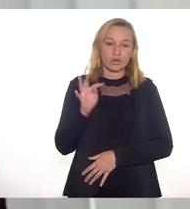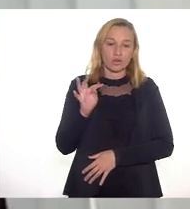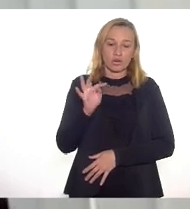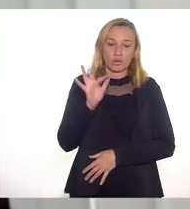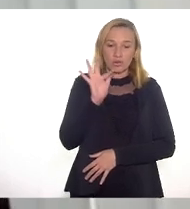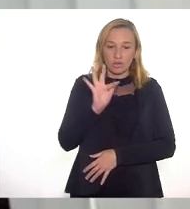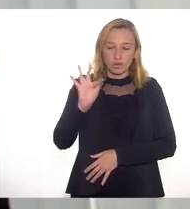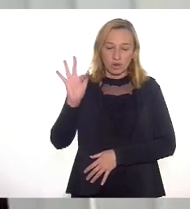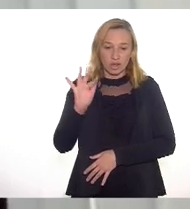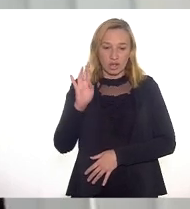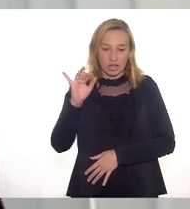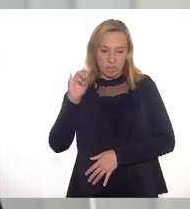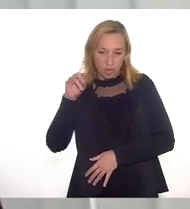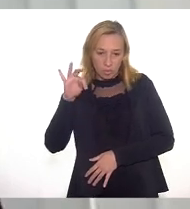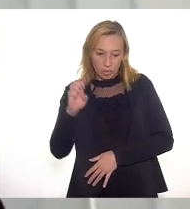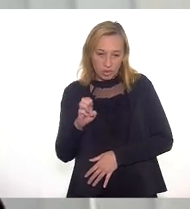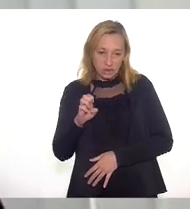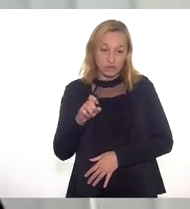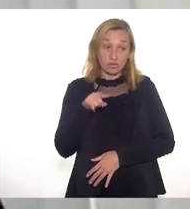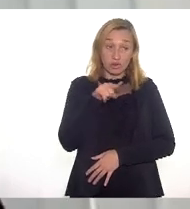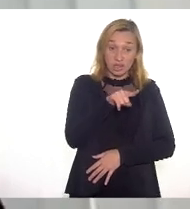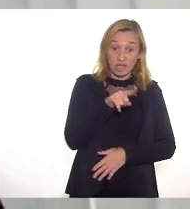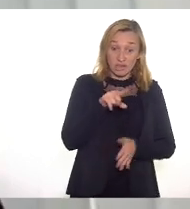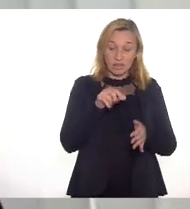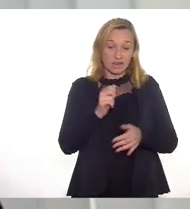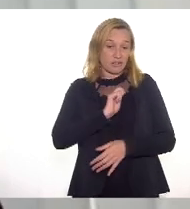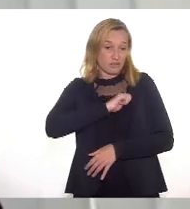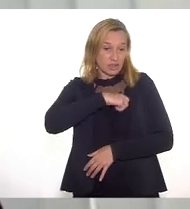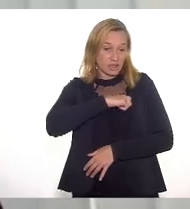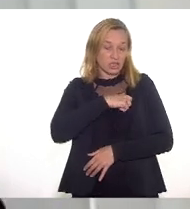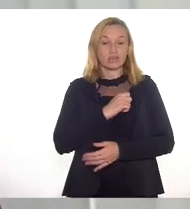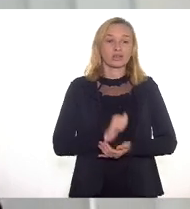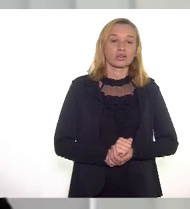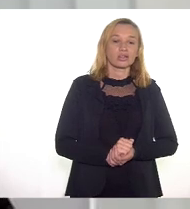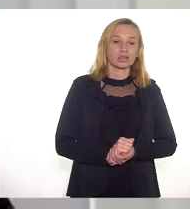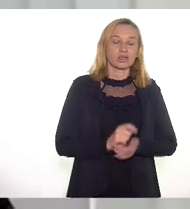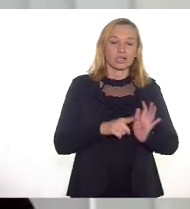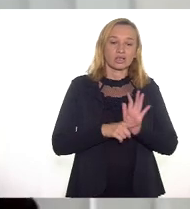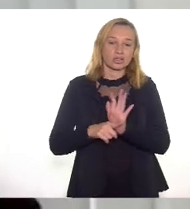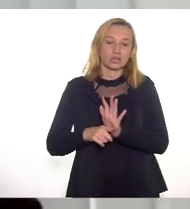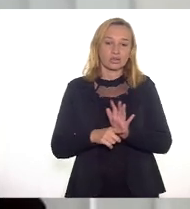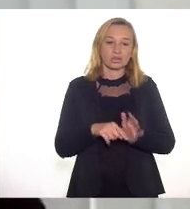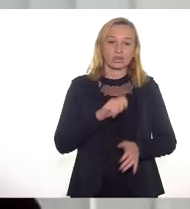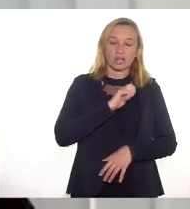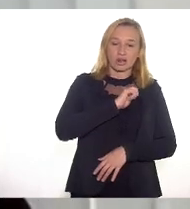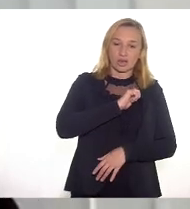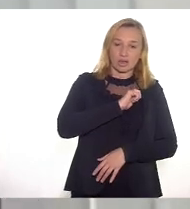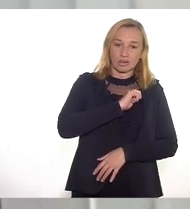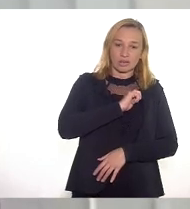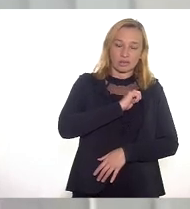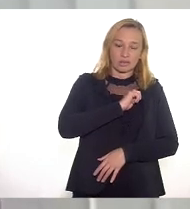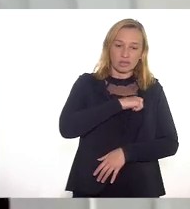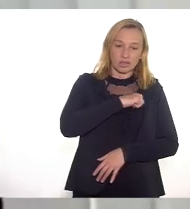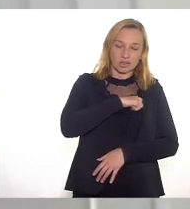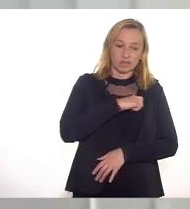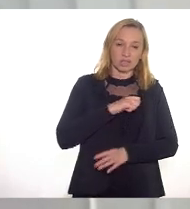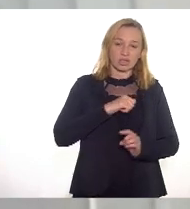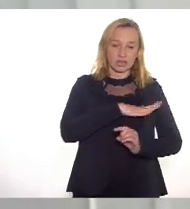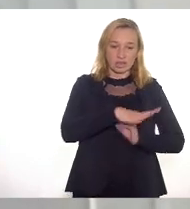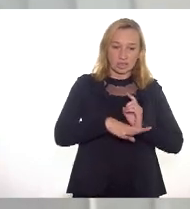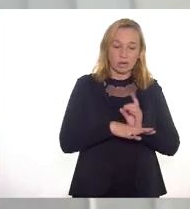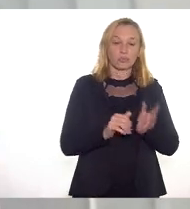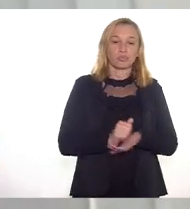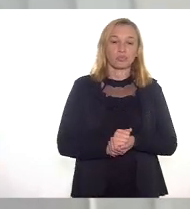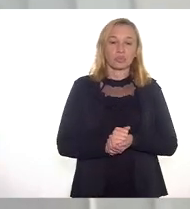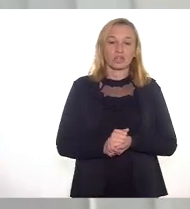Você Fiscal, com o intuito, né, de promover a fiscalização pelos cidadãos. Se tem